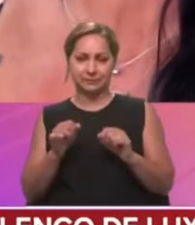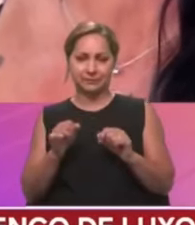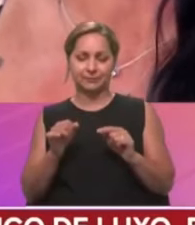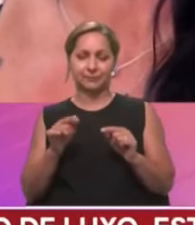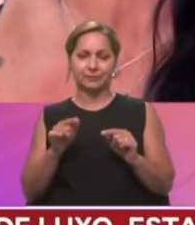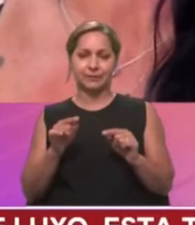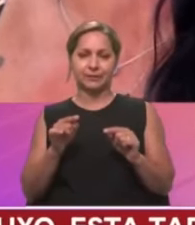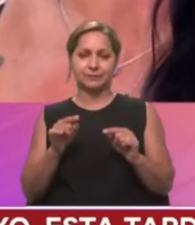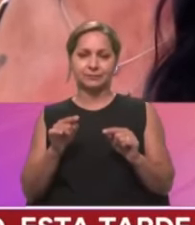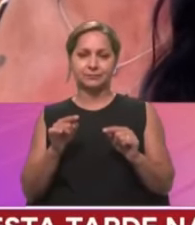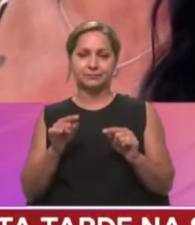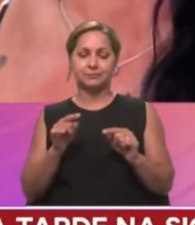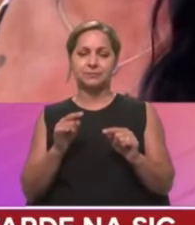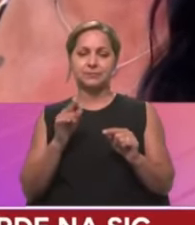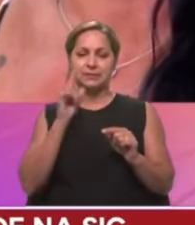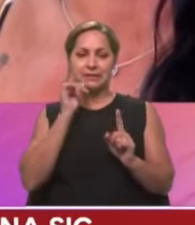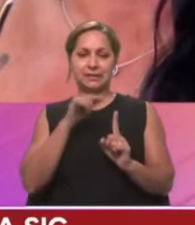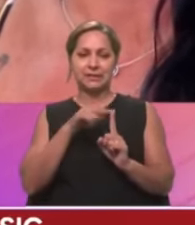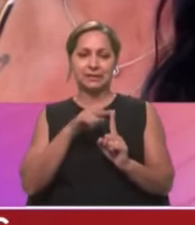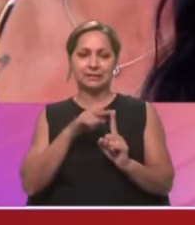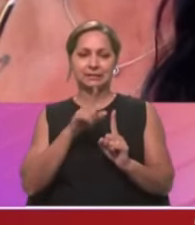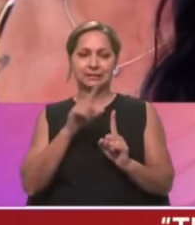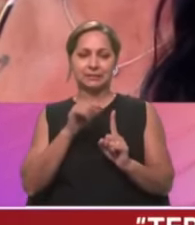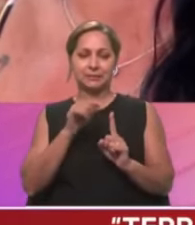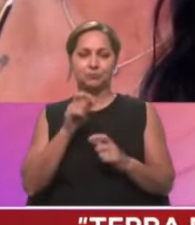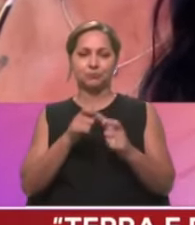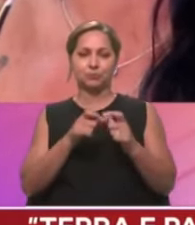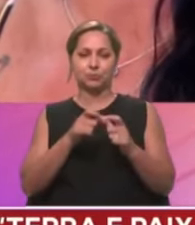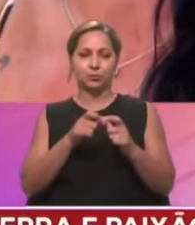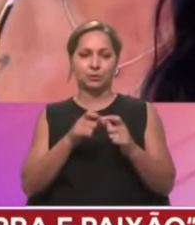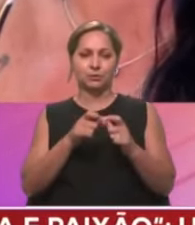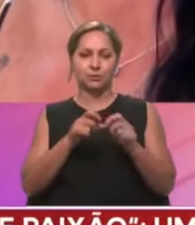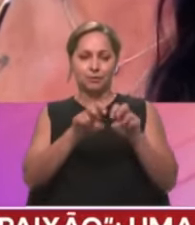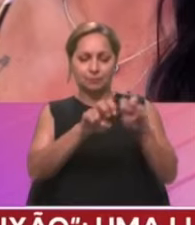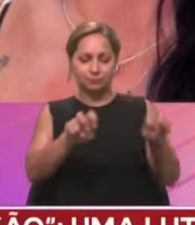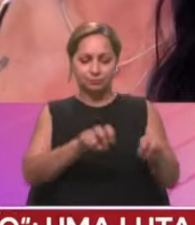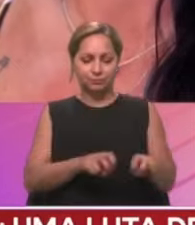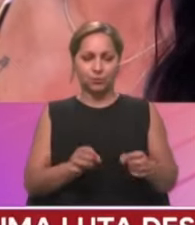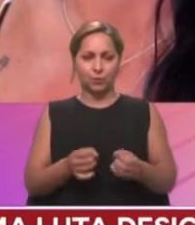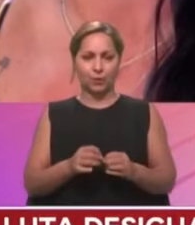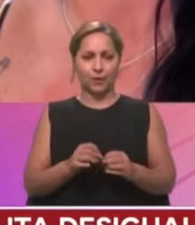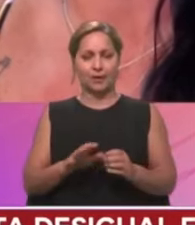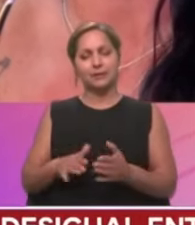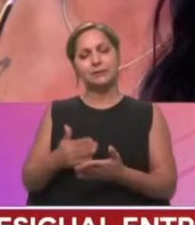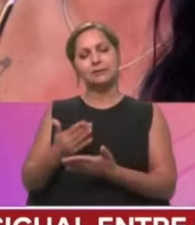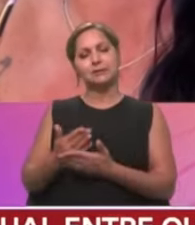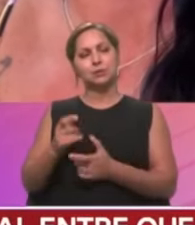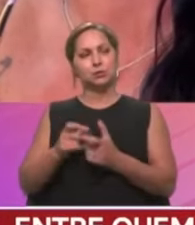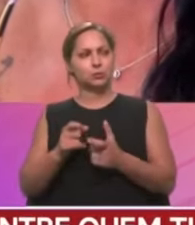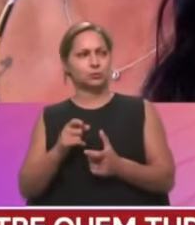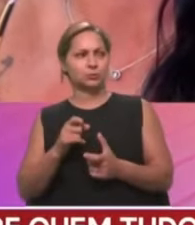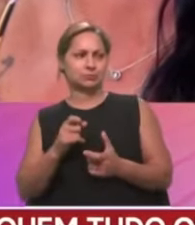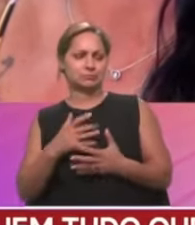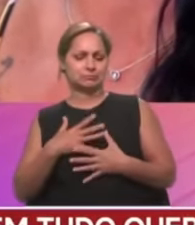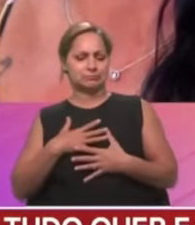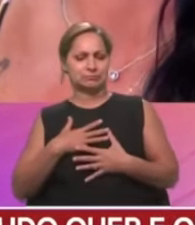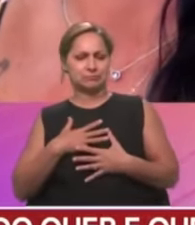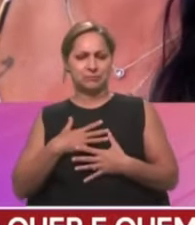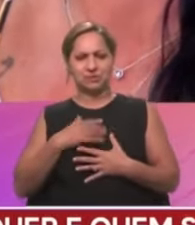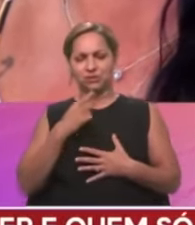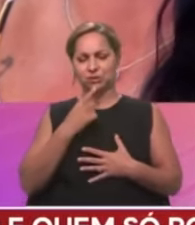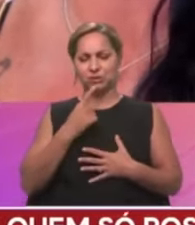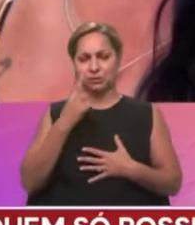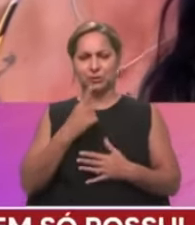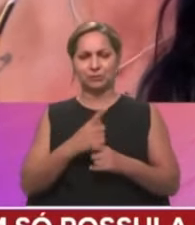o facto de do Francisco também não ter convidados também H deixou assim as pessoas um pouco desconfortáveis porque nós até